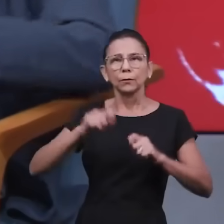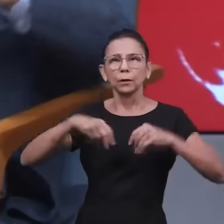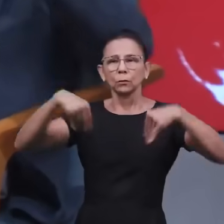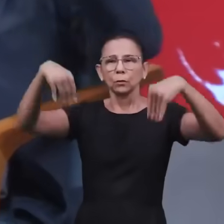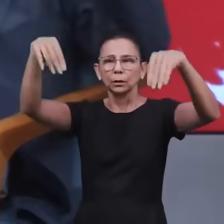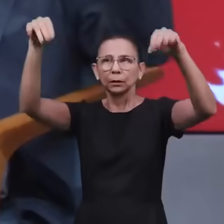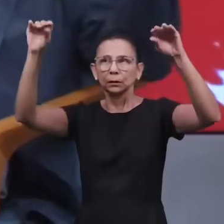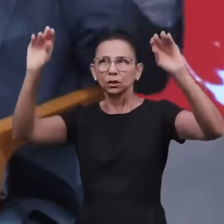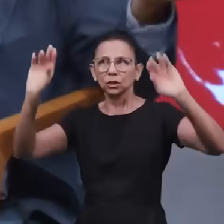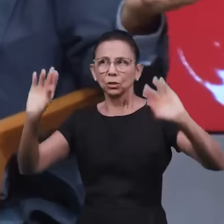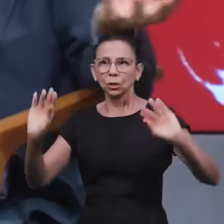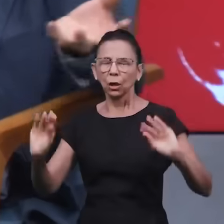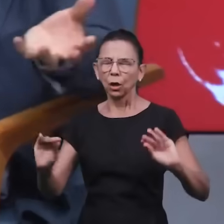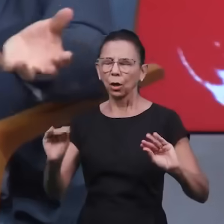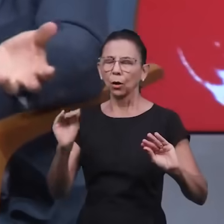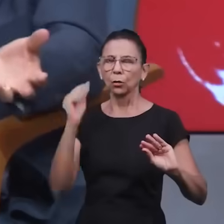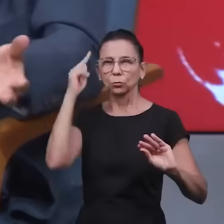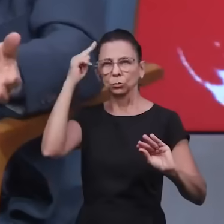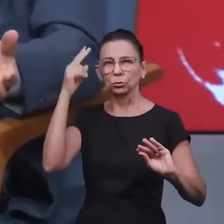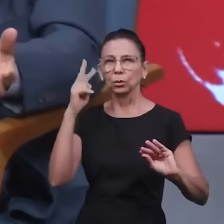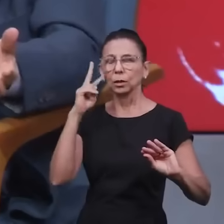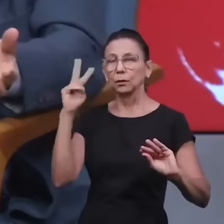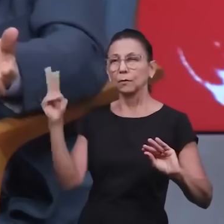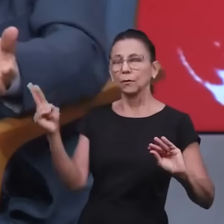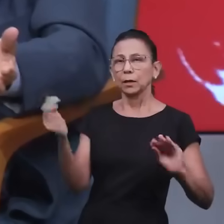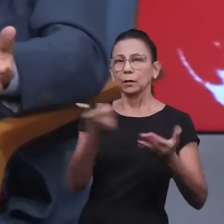e pareceu bem aos